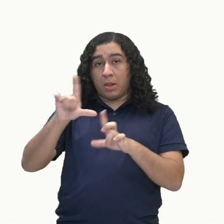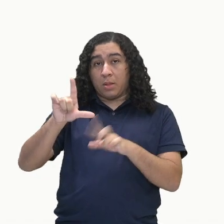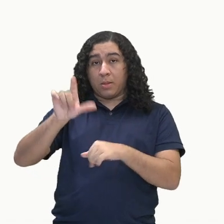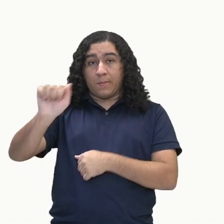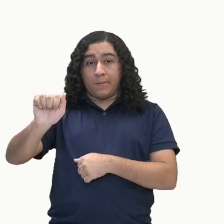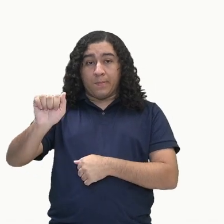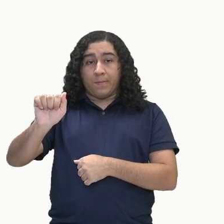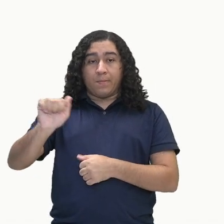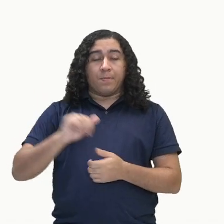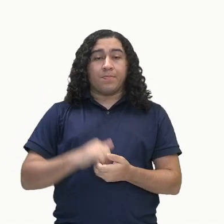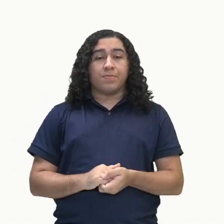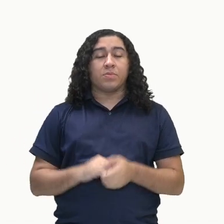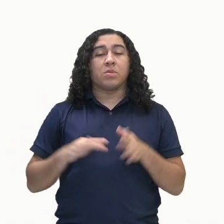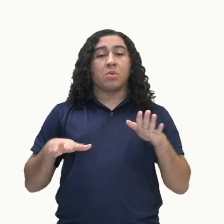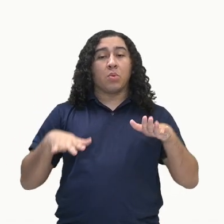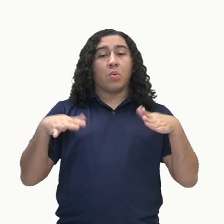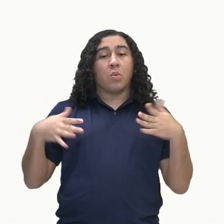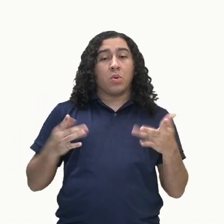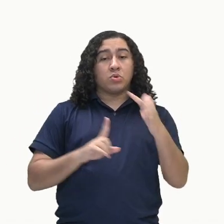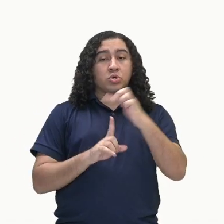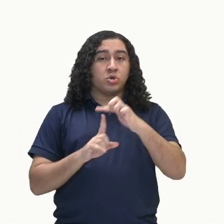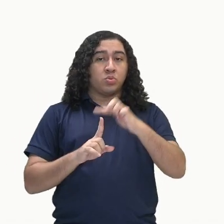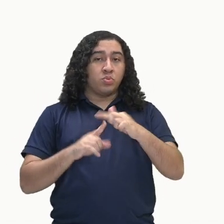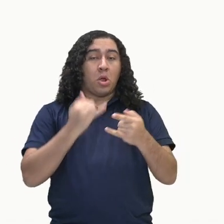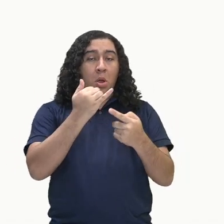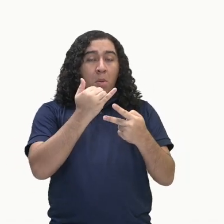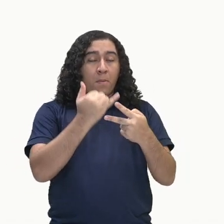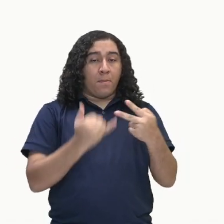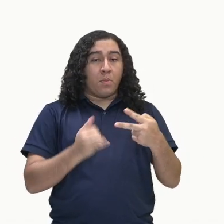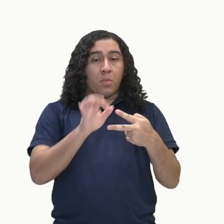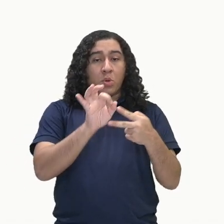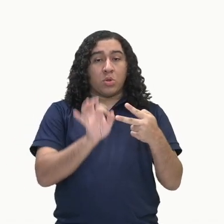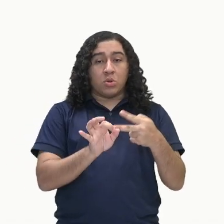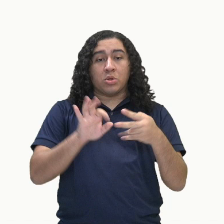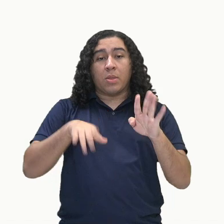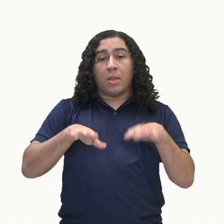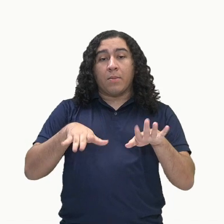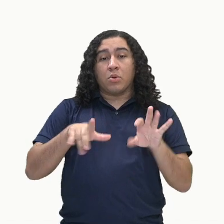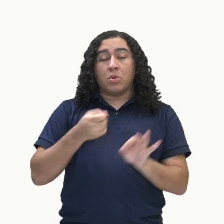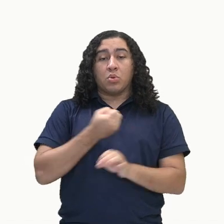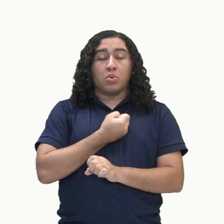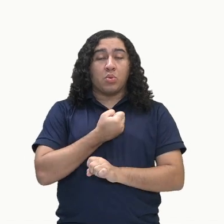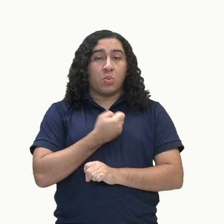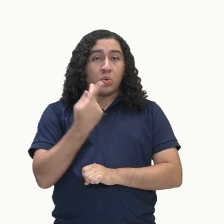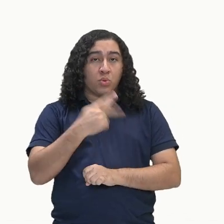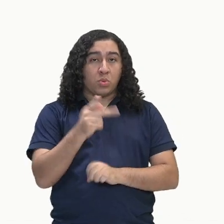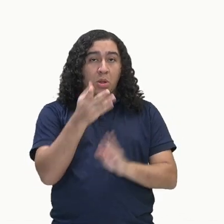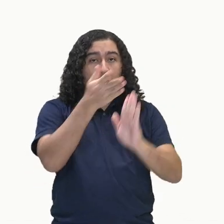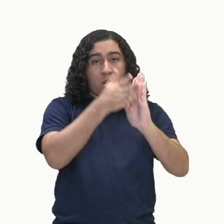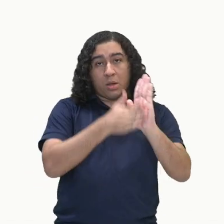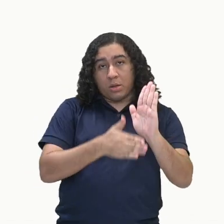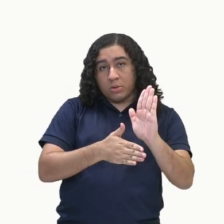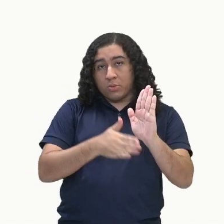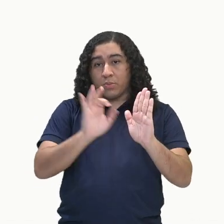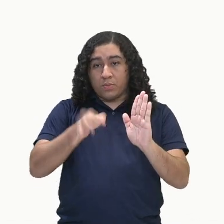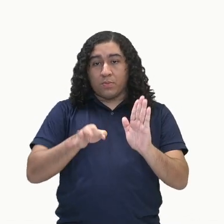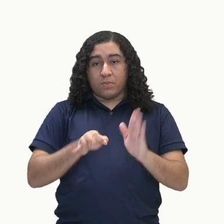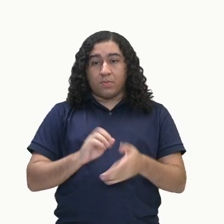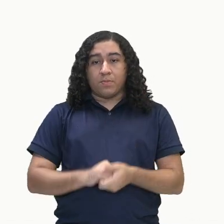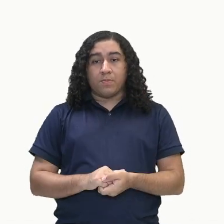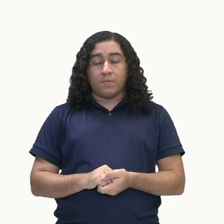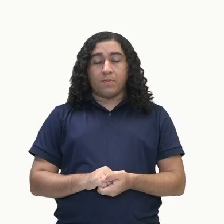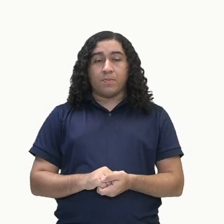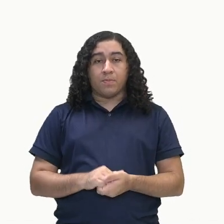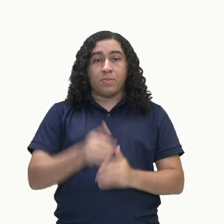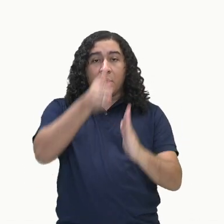A. Qual a classificação desses polígonos de acordo com o número de seus lados? Então,